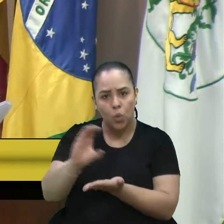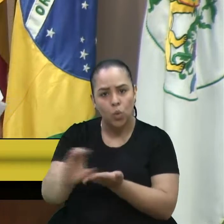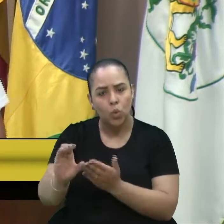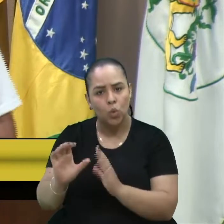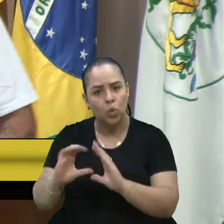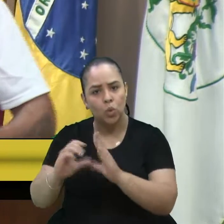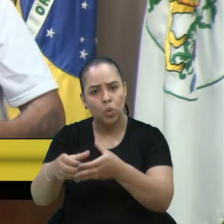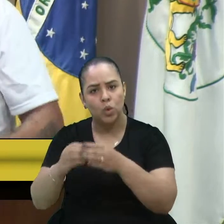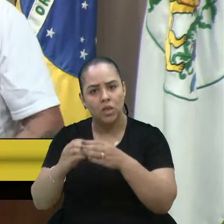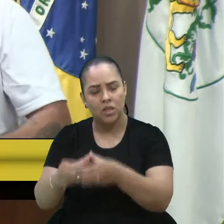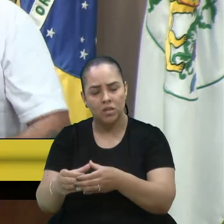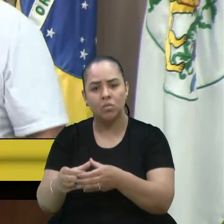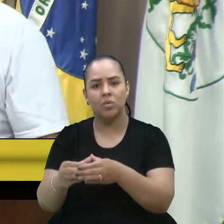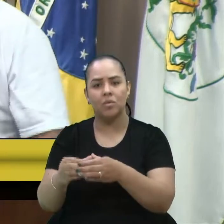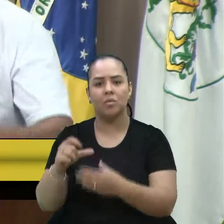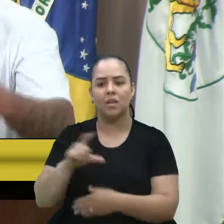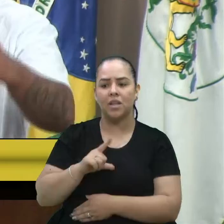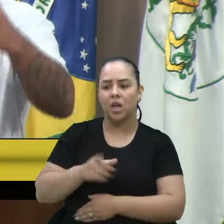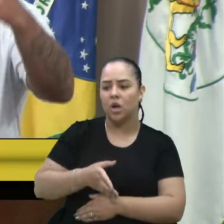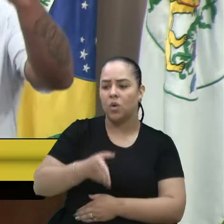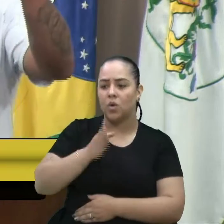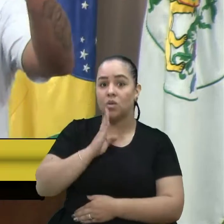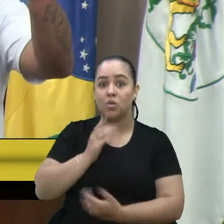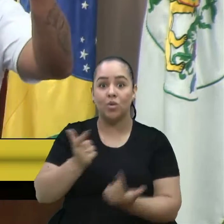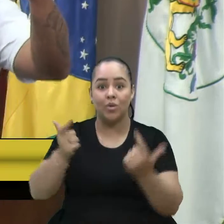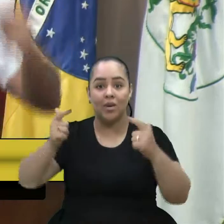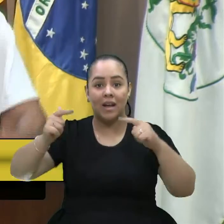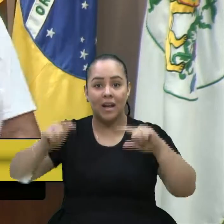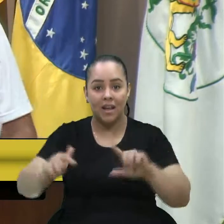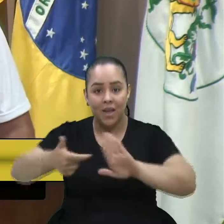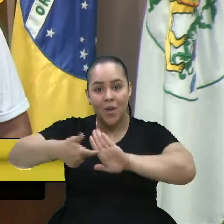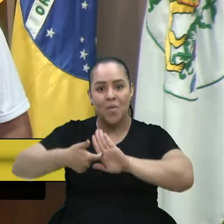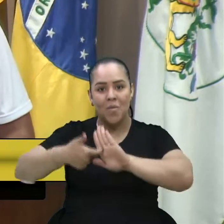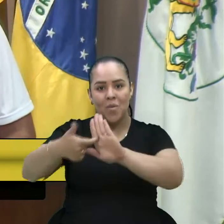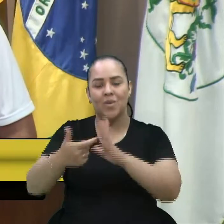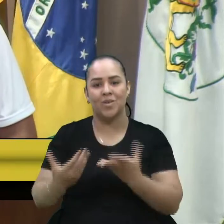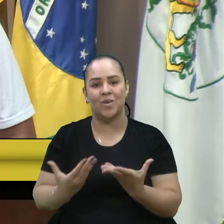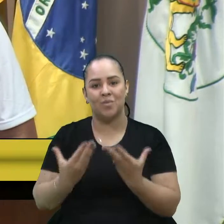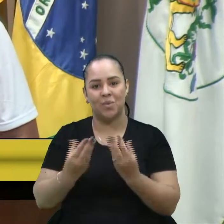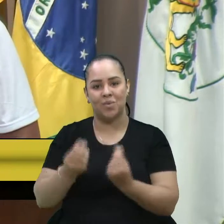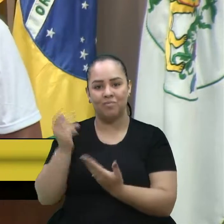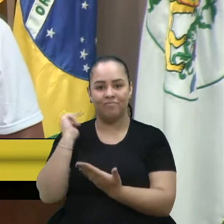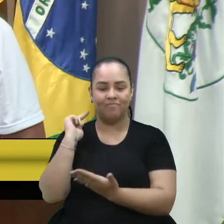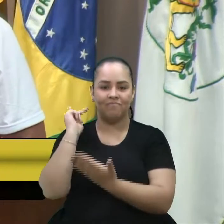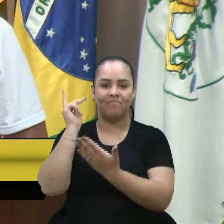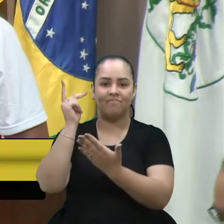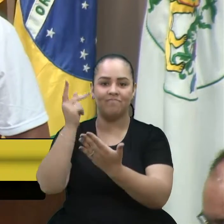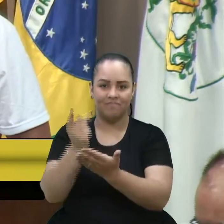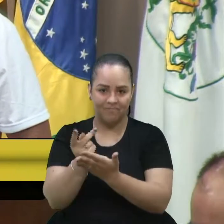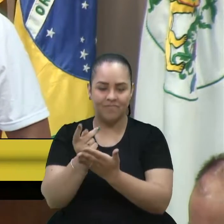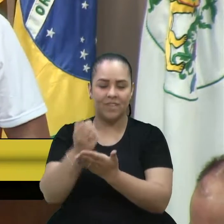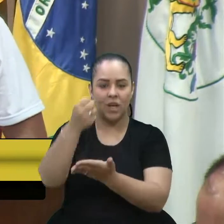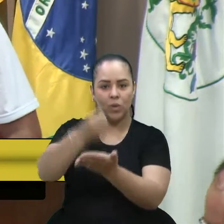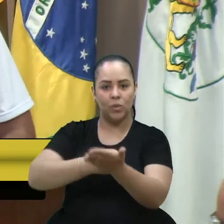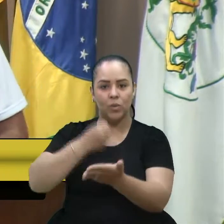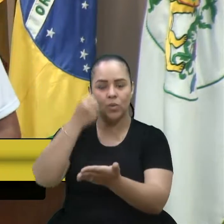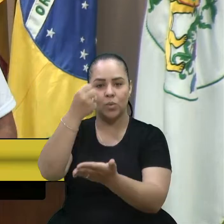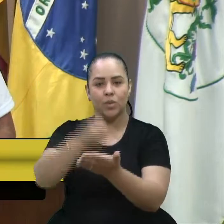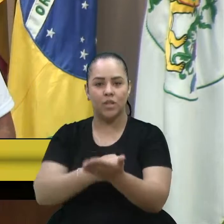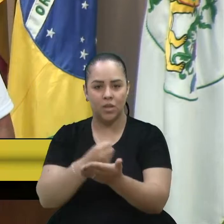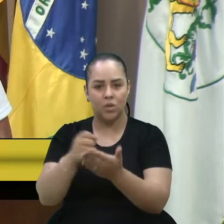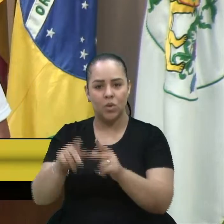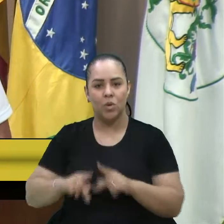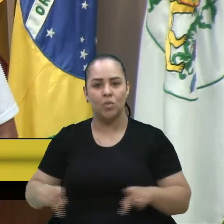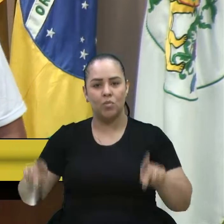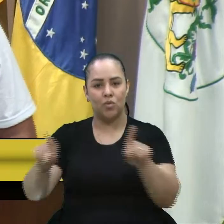um roteiro e para um local que fala muito da história da resistência e da luta do povo